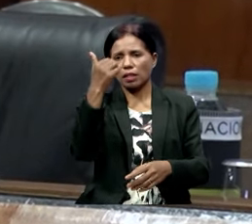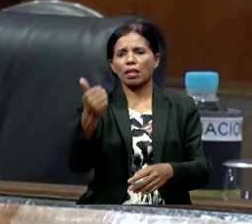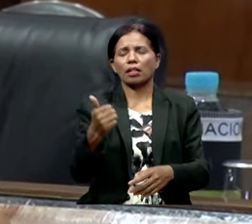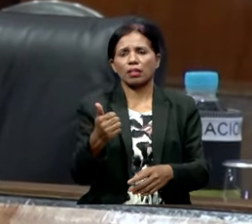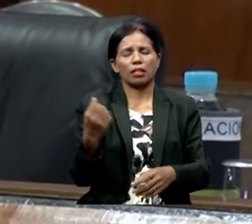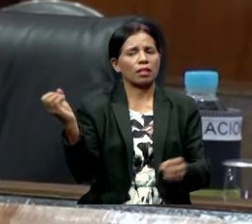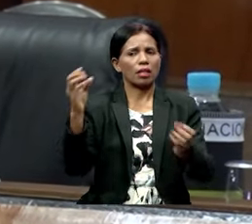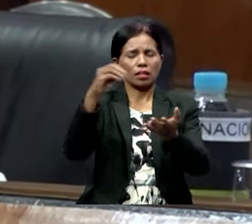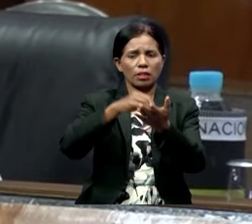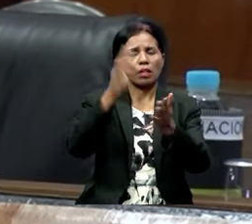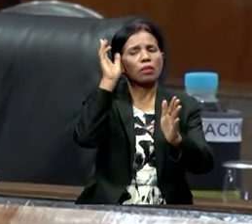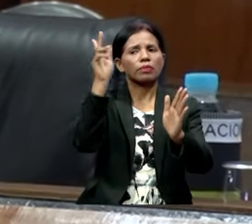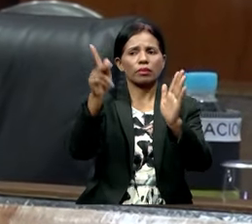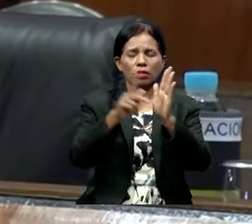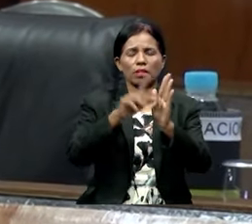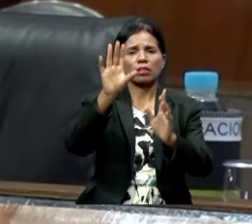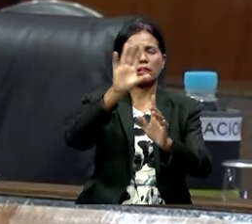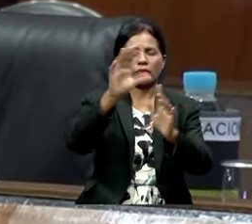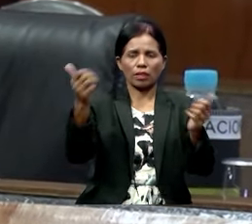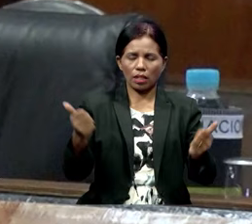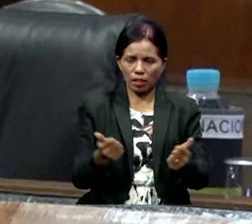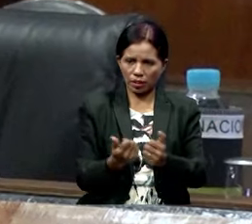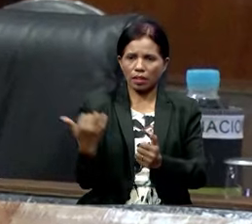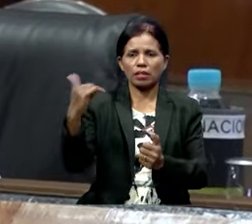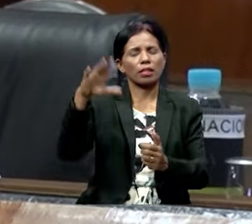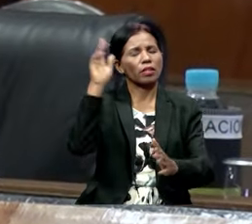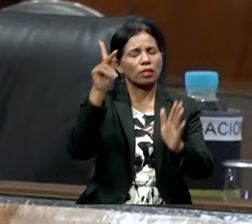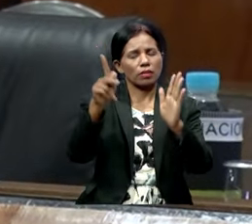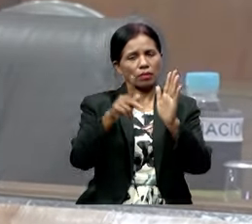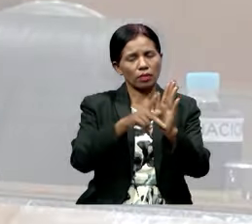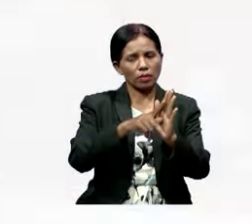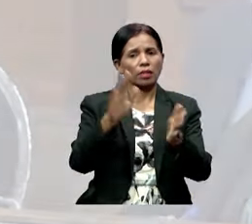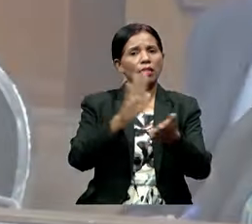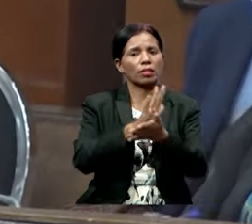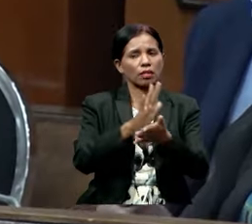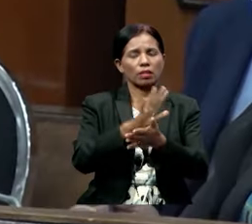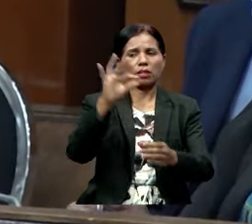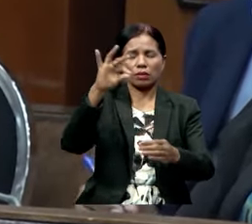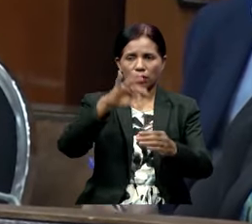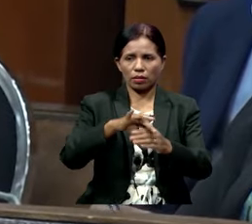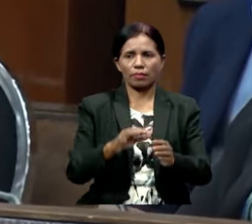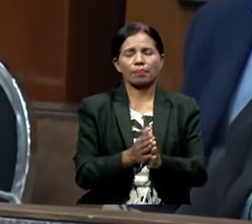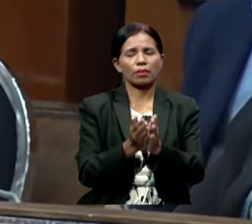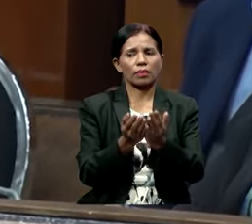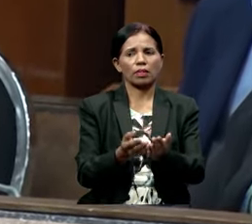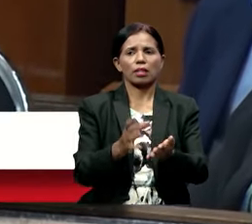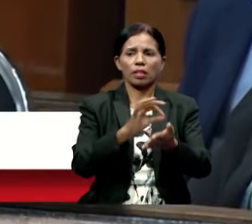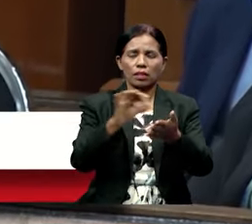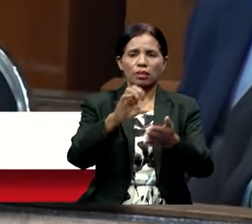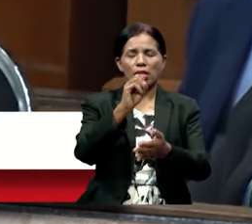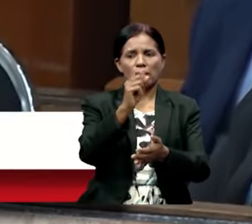calatau fotografia chefe aldeia delegado delegada nem iha boletim de voto. caderno eleitoral e de registro está aí.